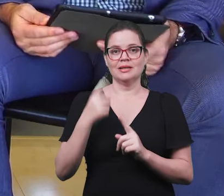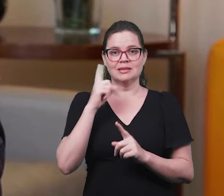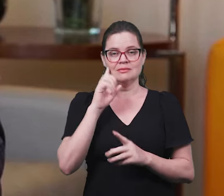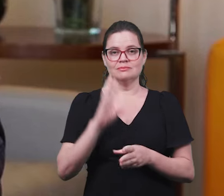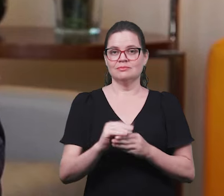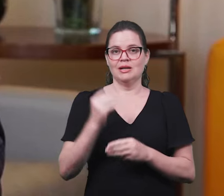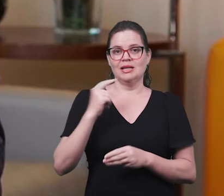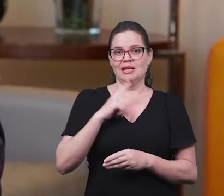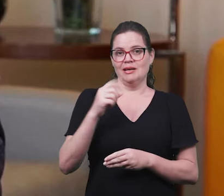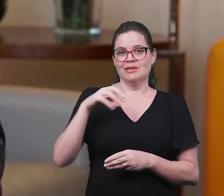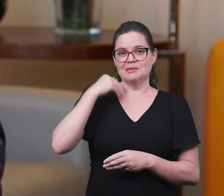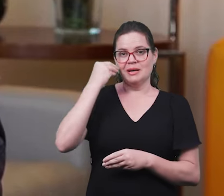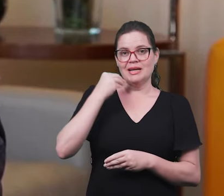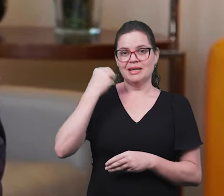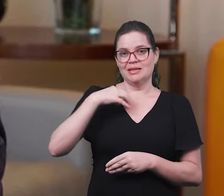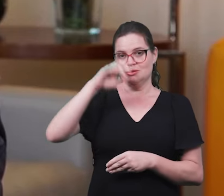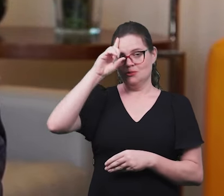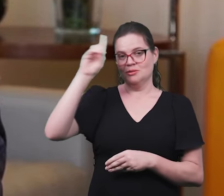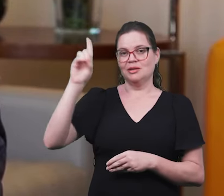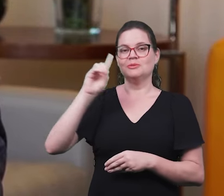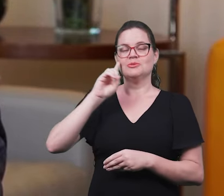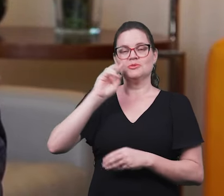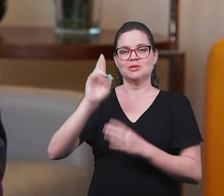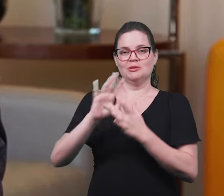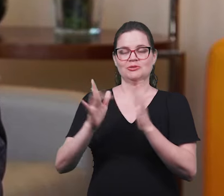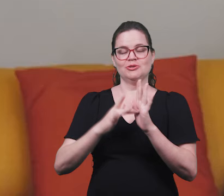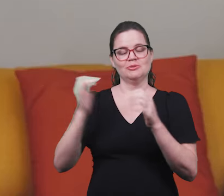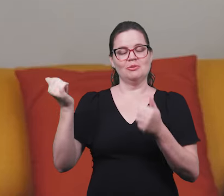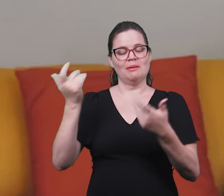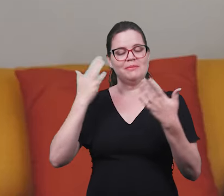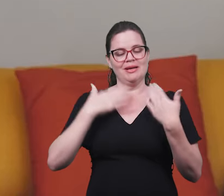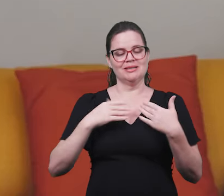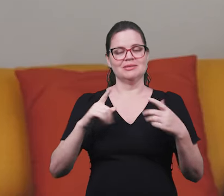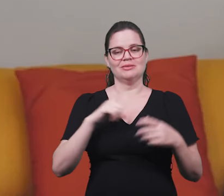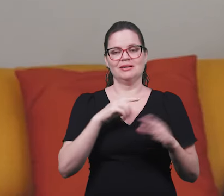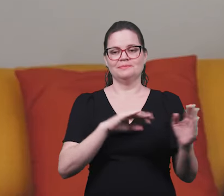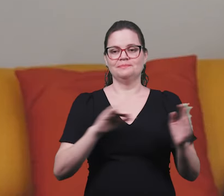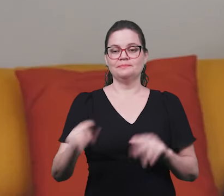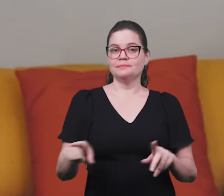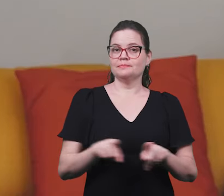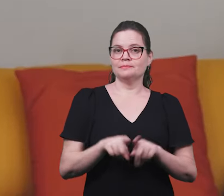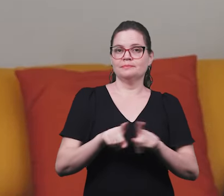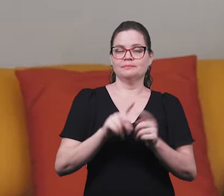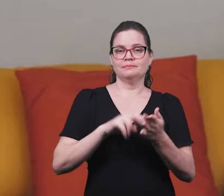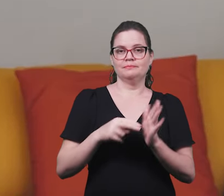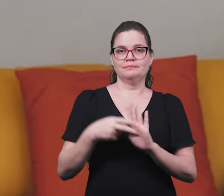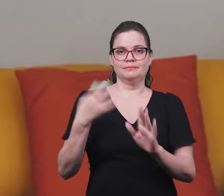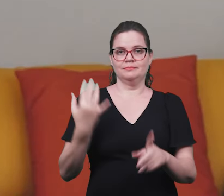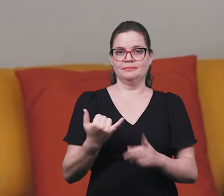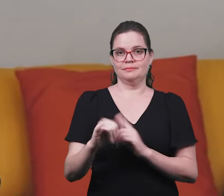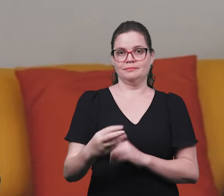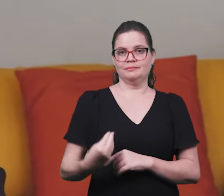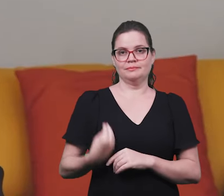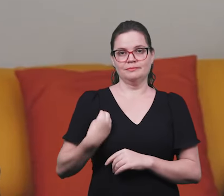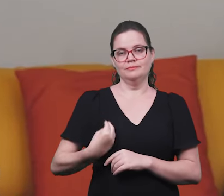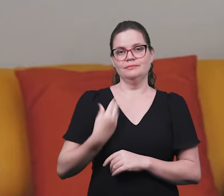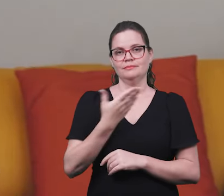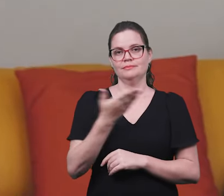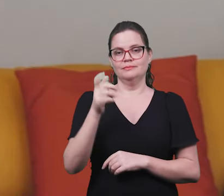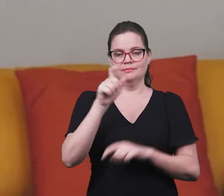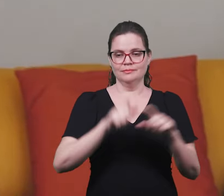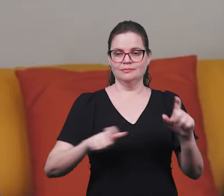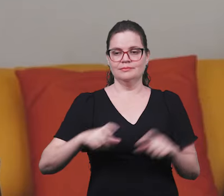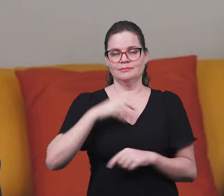o pão, receber a bênção. Amém. É a figura profética, então, da vida do homem, né? Que tem uma experiência com o